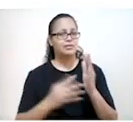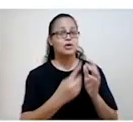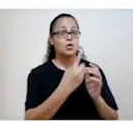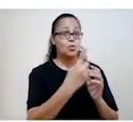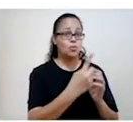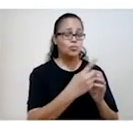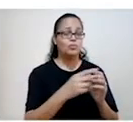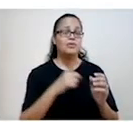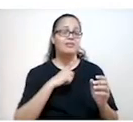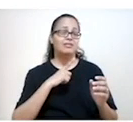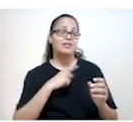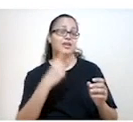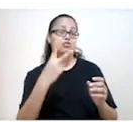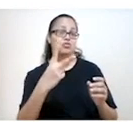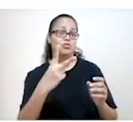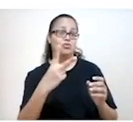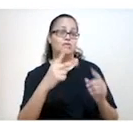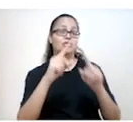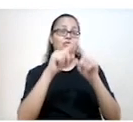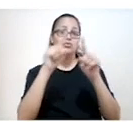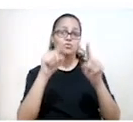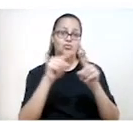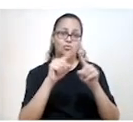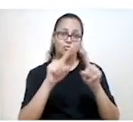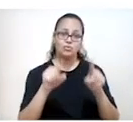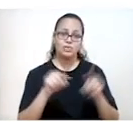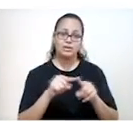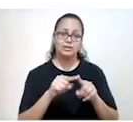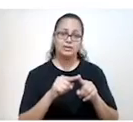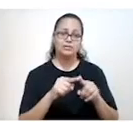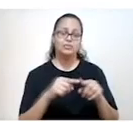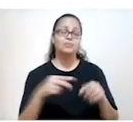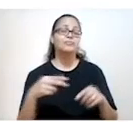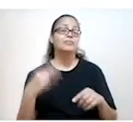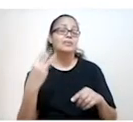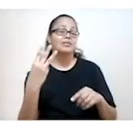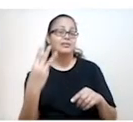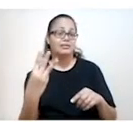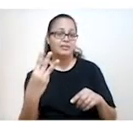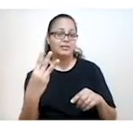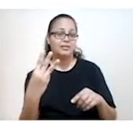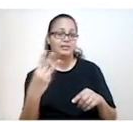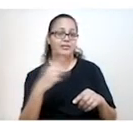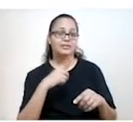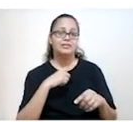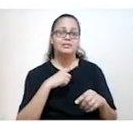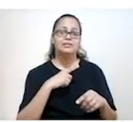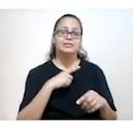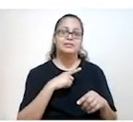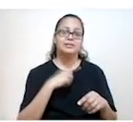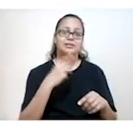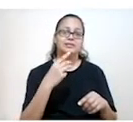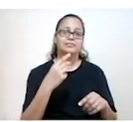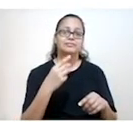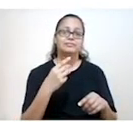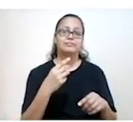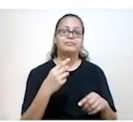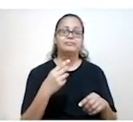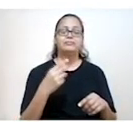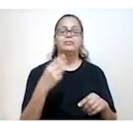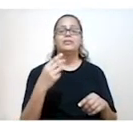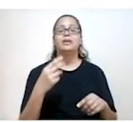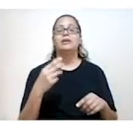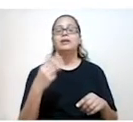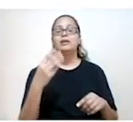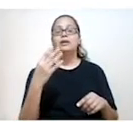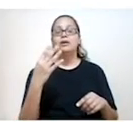está nesse formato, figura 2 tem 4 quadrados, figura 3 tem 6 quadrados e a figura 4 tem